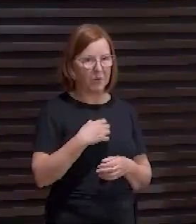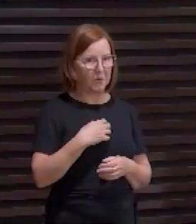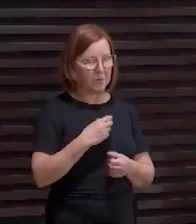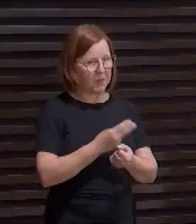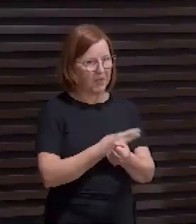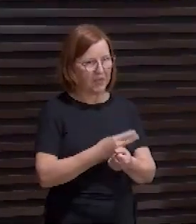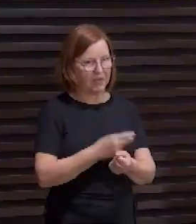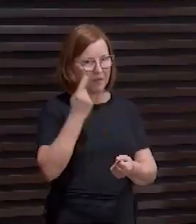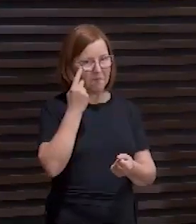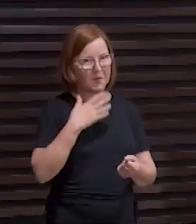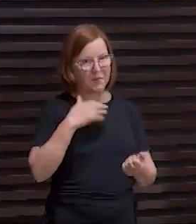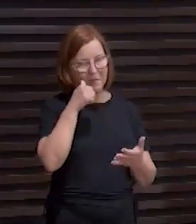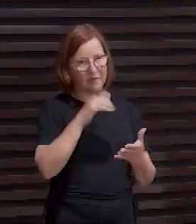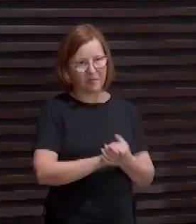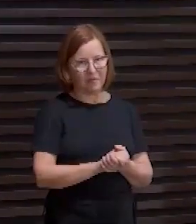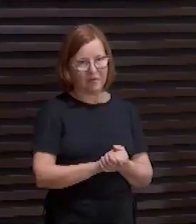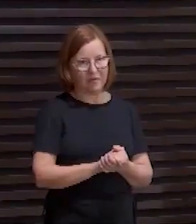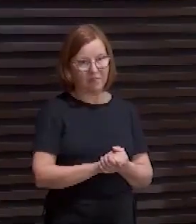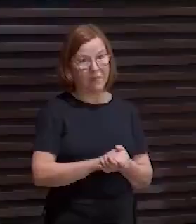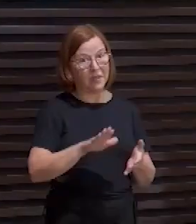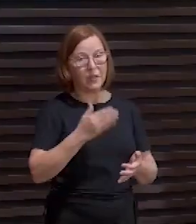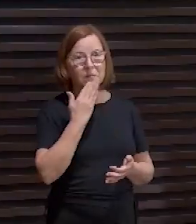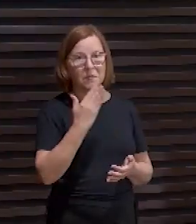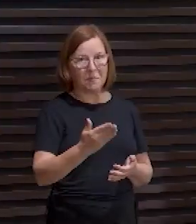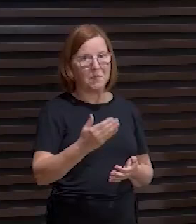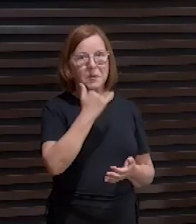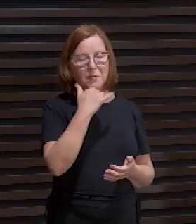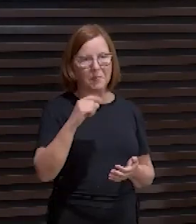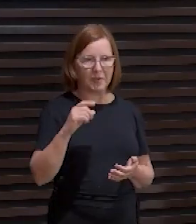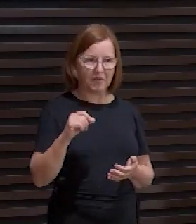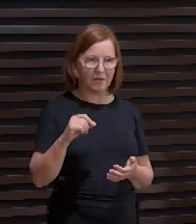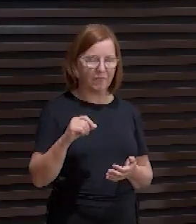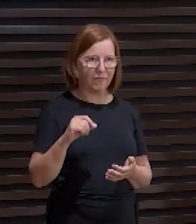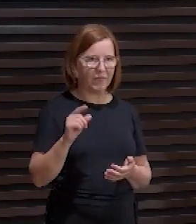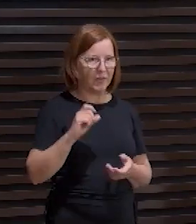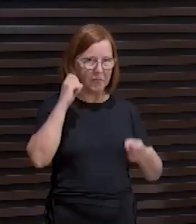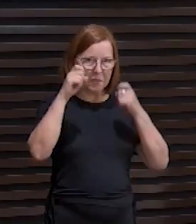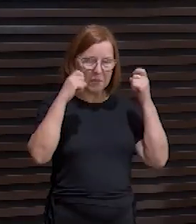mesmo. E pedir perdão para aquela pessoa. Não se preocupando com o que ela fez ou deixou de fazer.